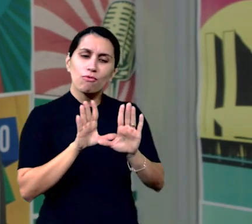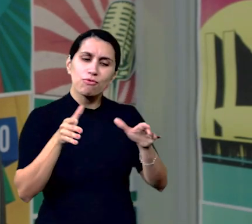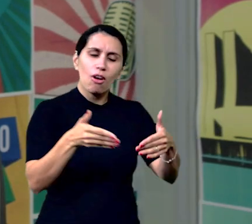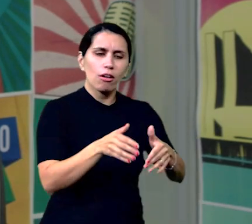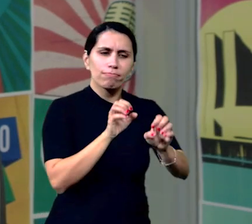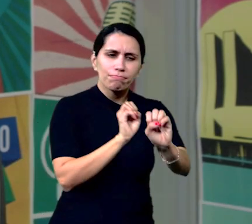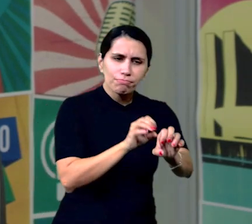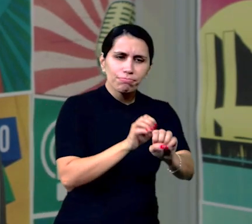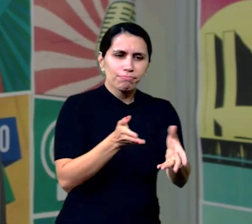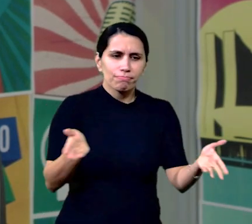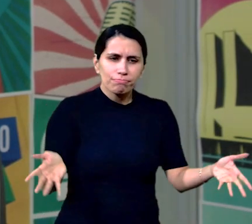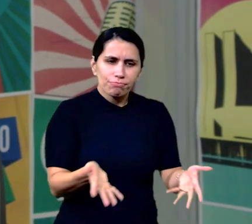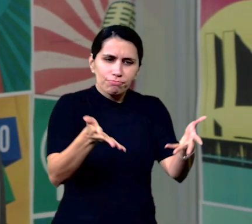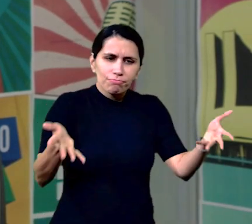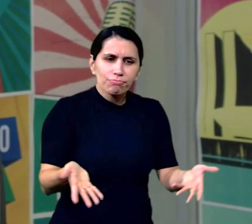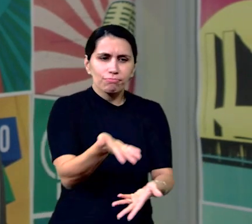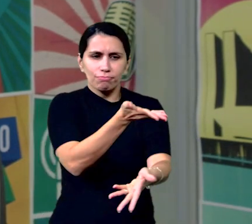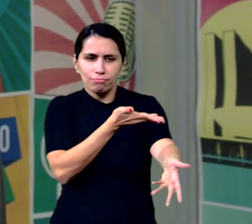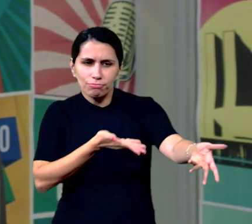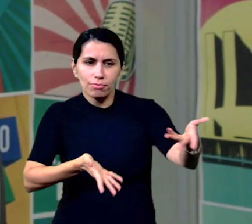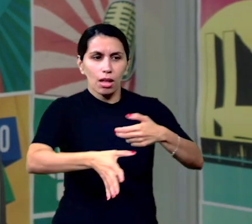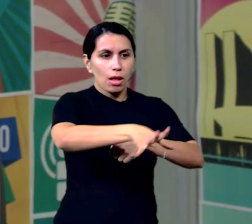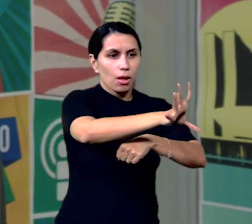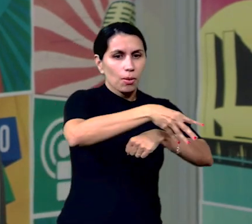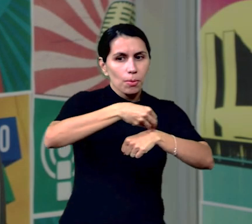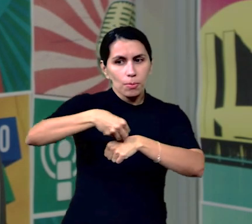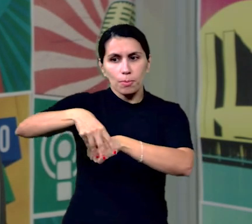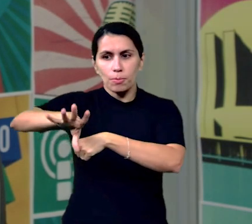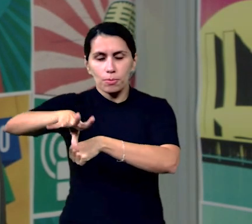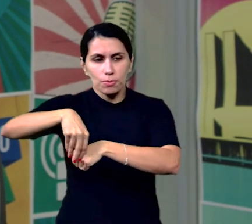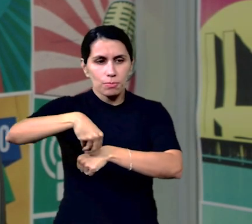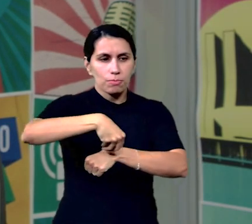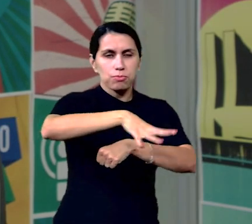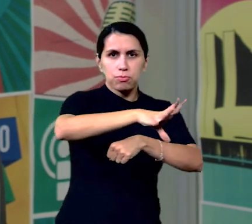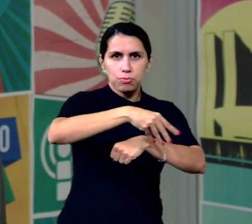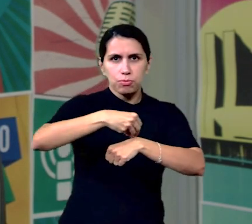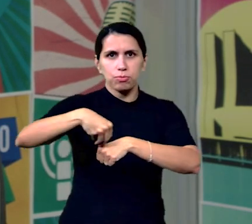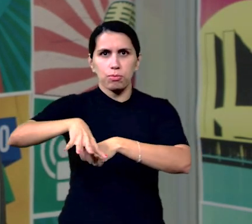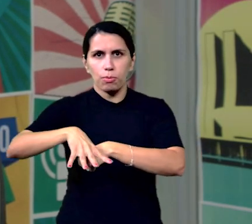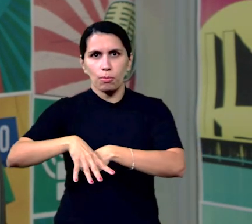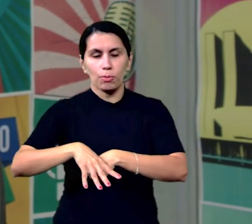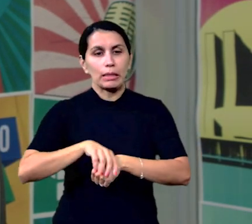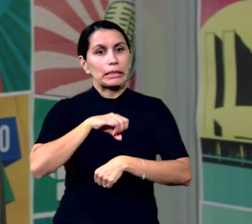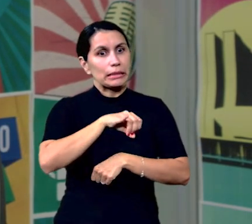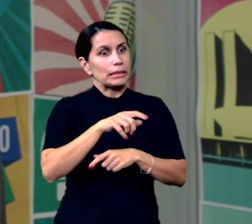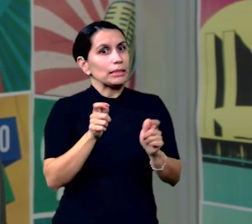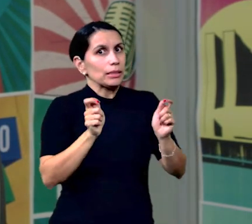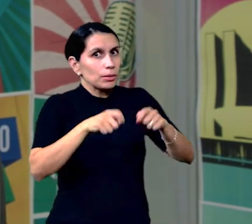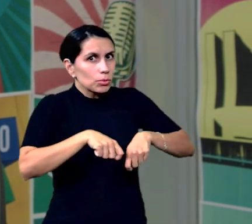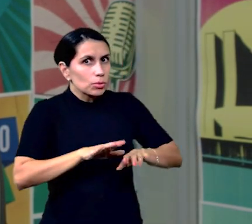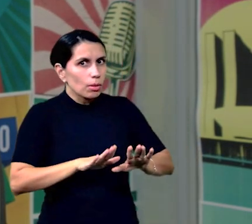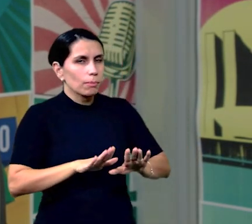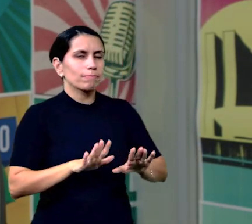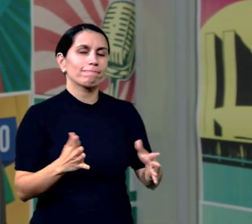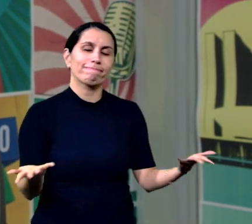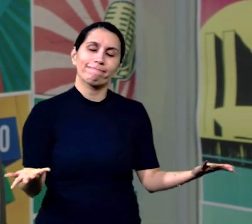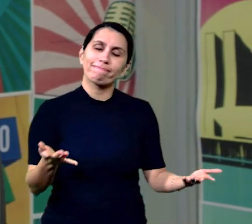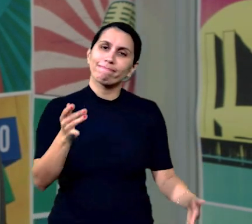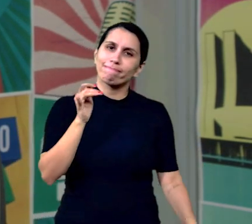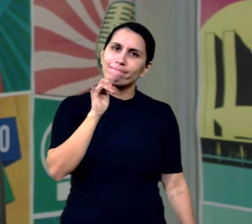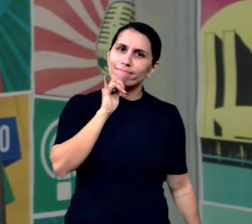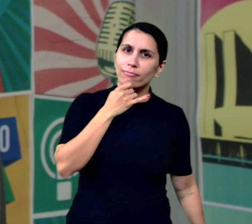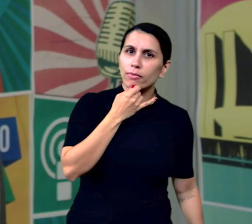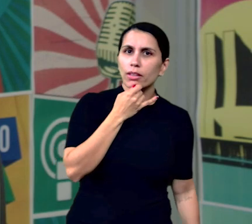educação, de escuta, né, e de conciliação e mediação dentro do possível, né, se o caso for possível. Porque nós temos,